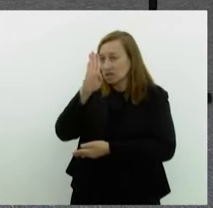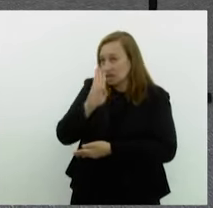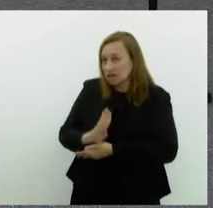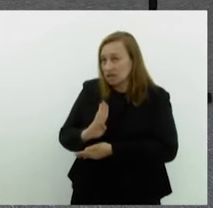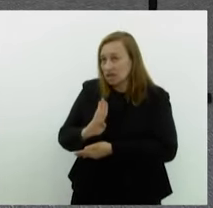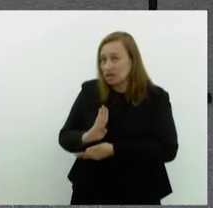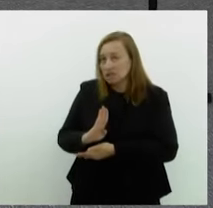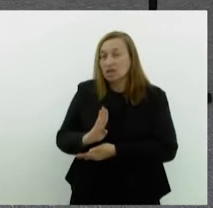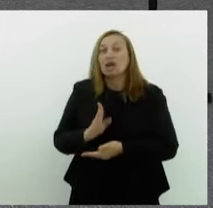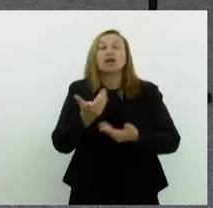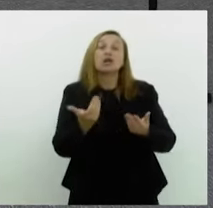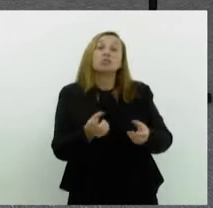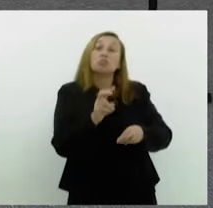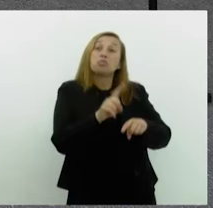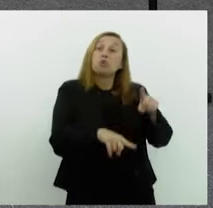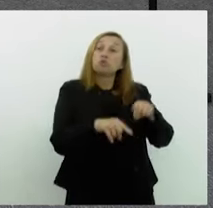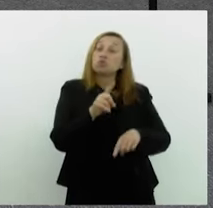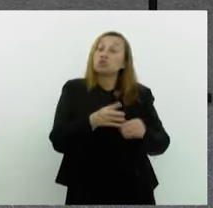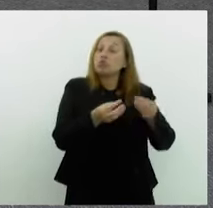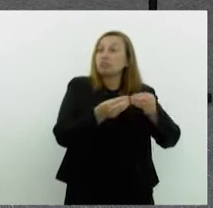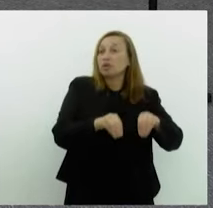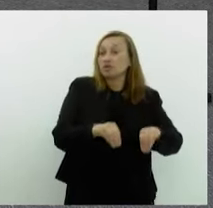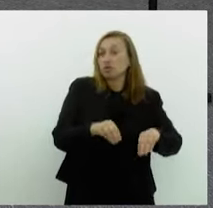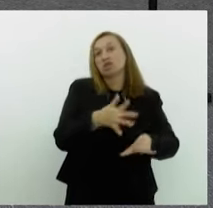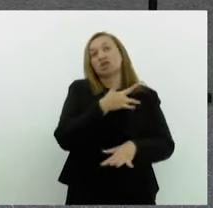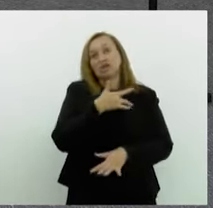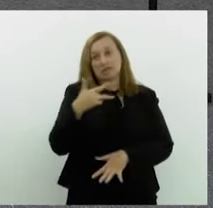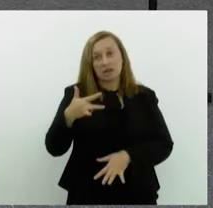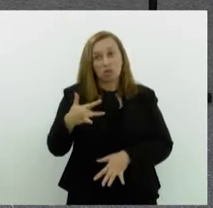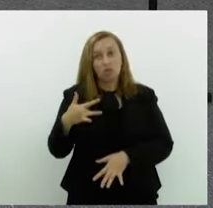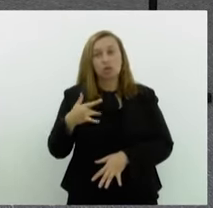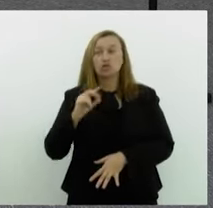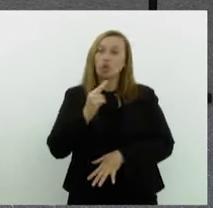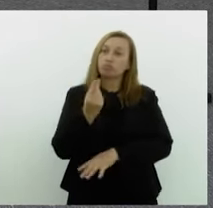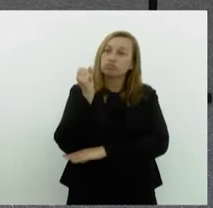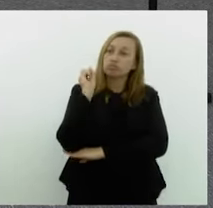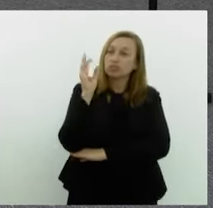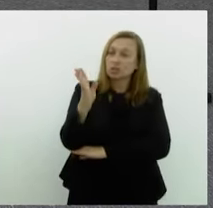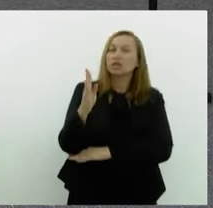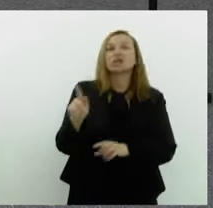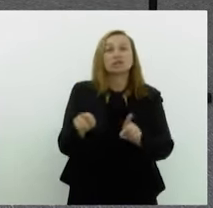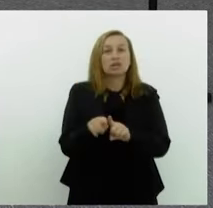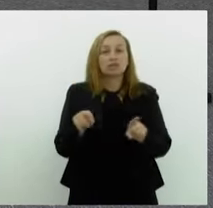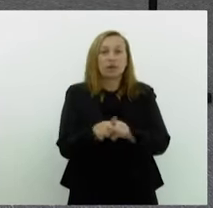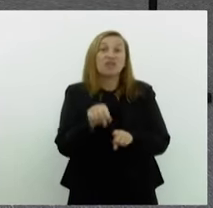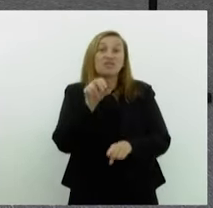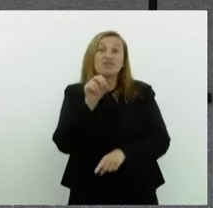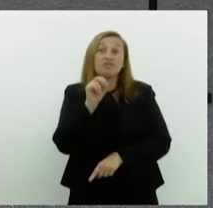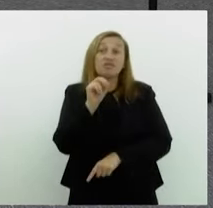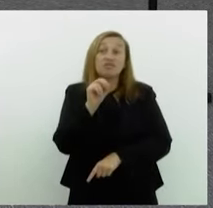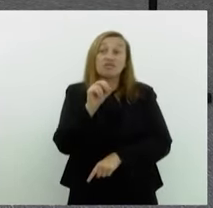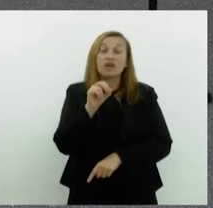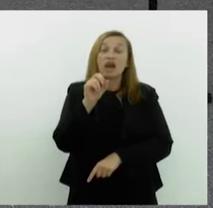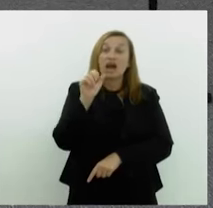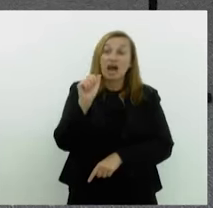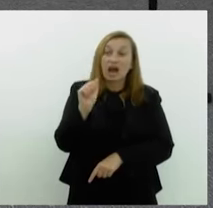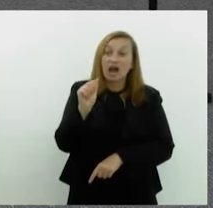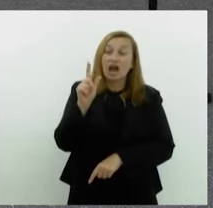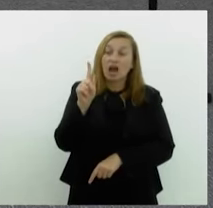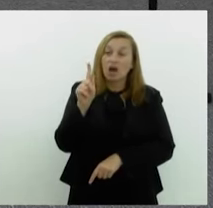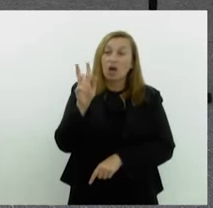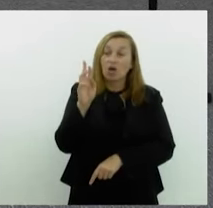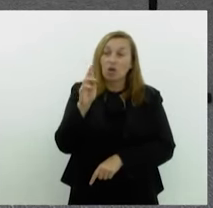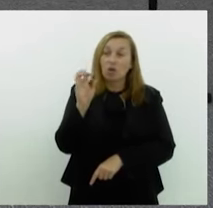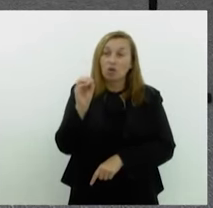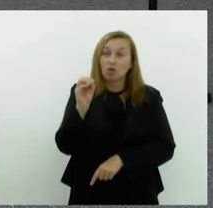meio ambiente e à saúde. Vossa Excelência está coberta de razão. Armas também, agrotóxicos, isso deve ser taxado. A questão das